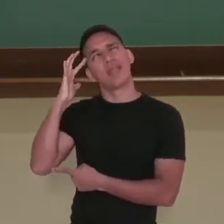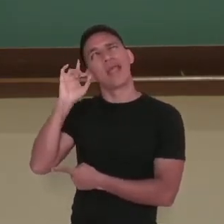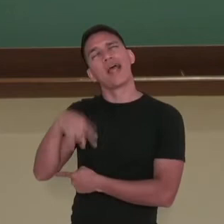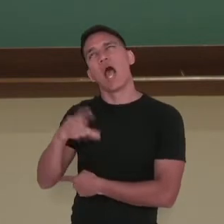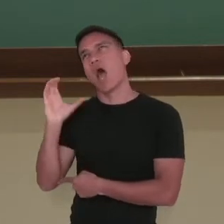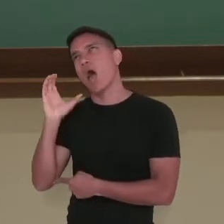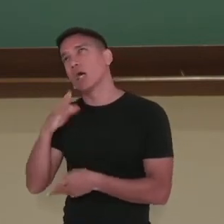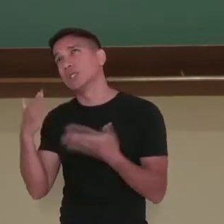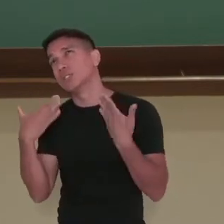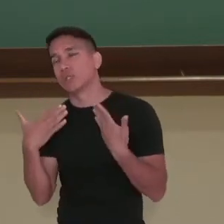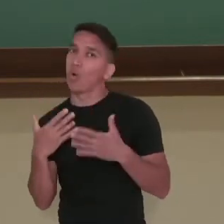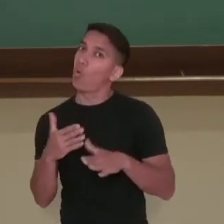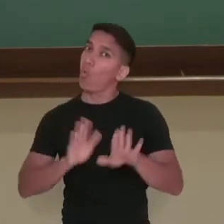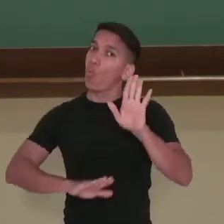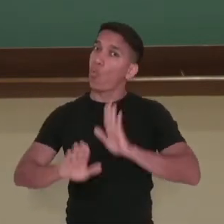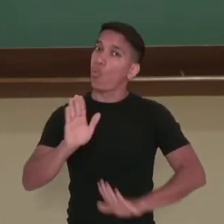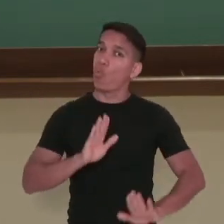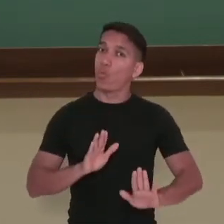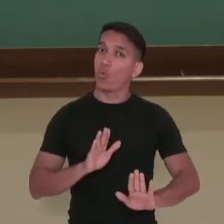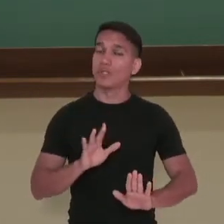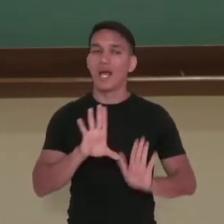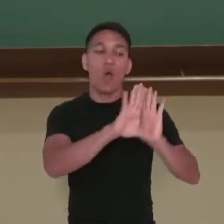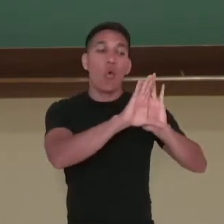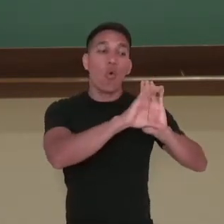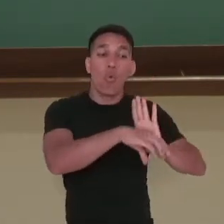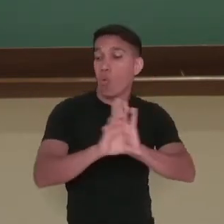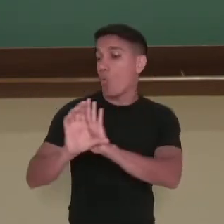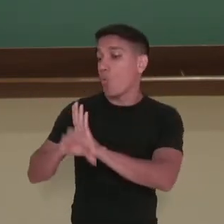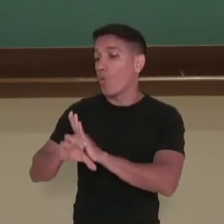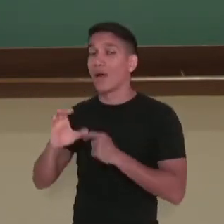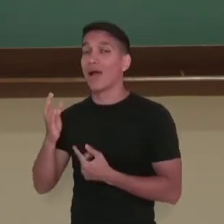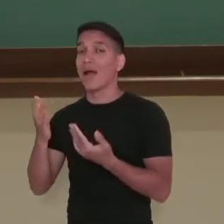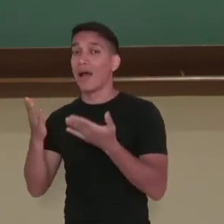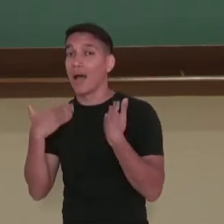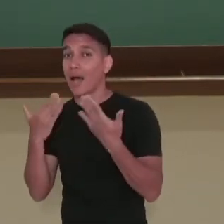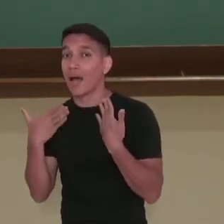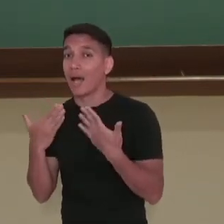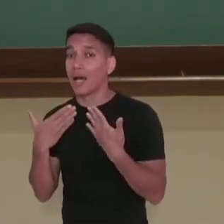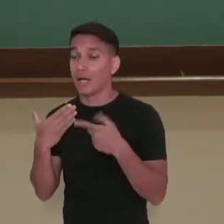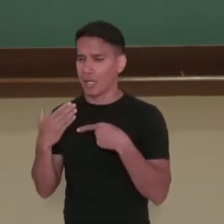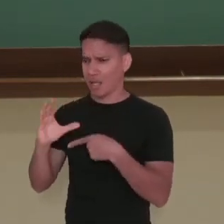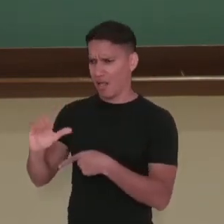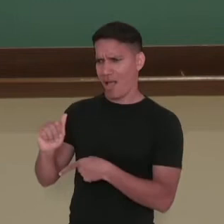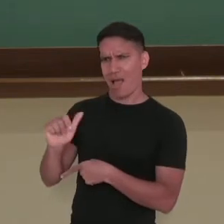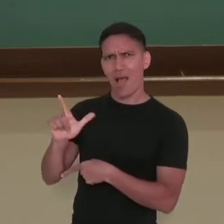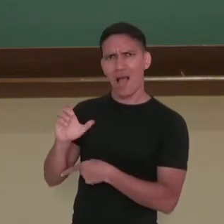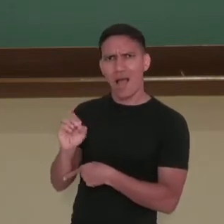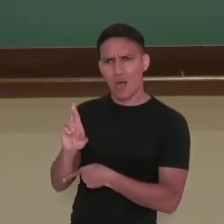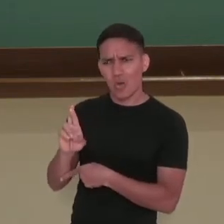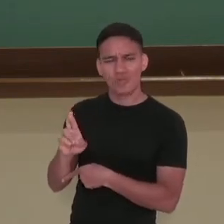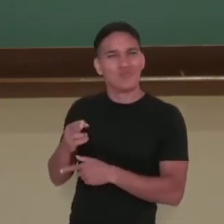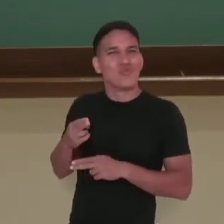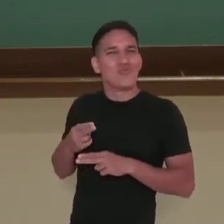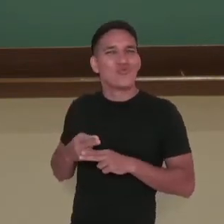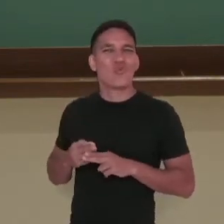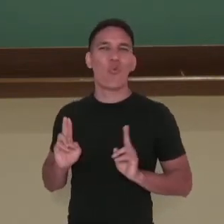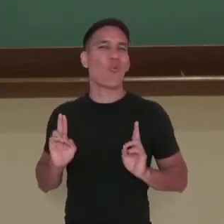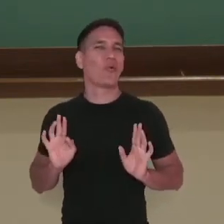tá? Tome cuidado, pessoal. O conceito de calor, ele é um conceito muito sutil